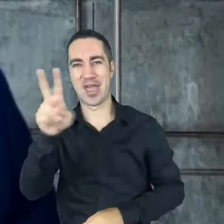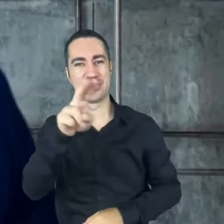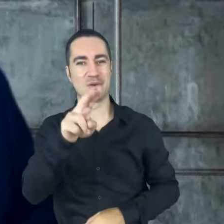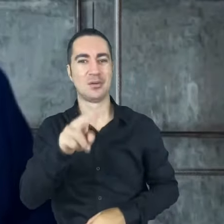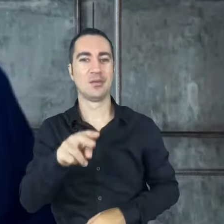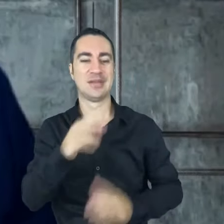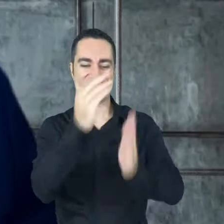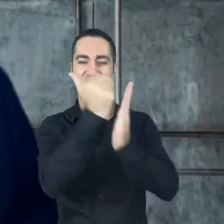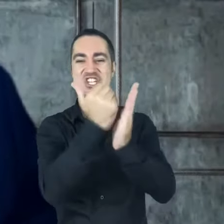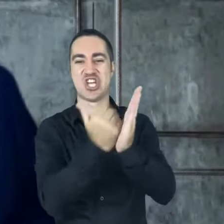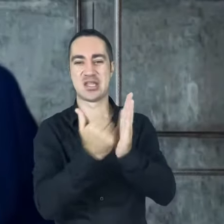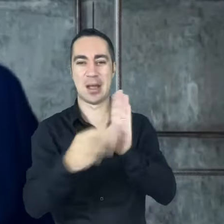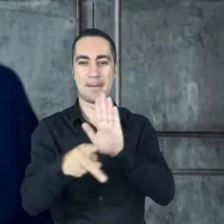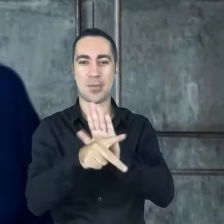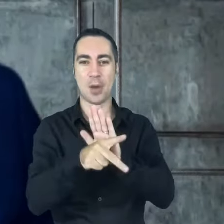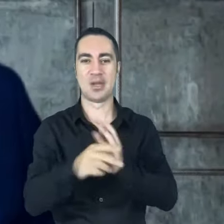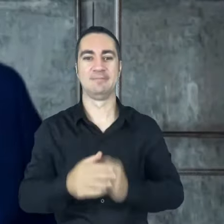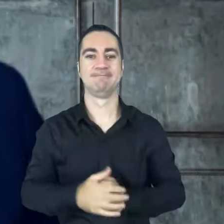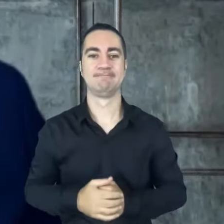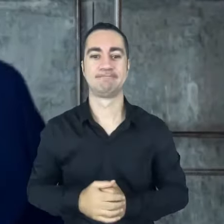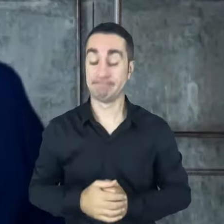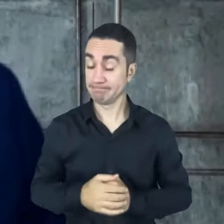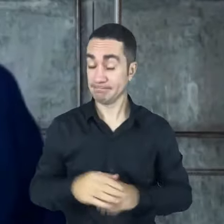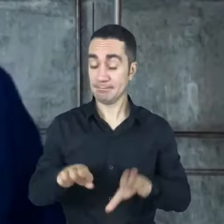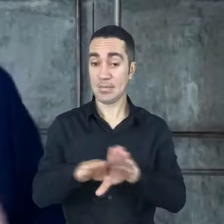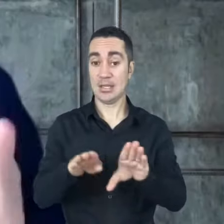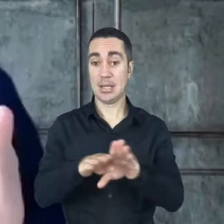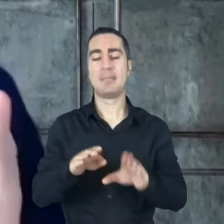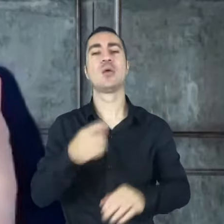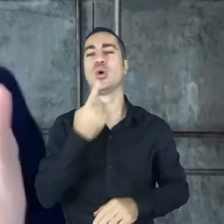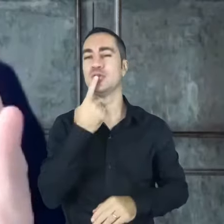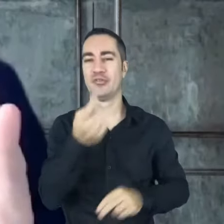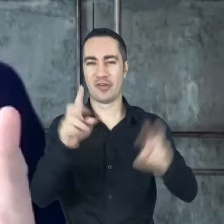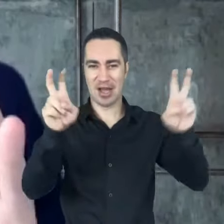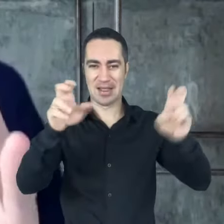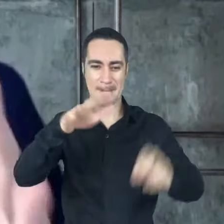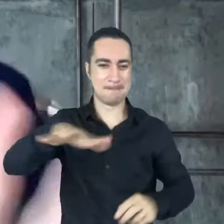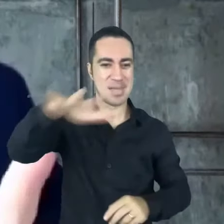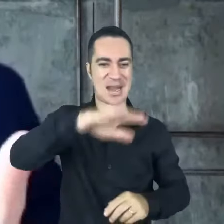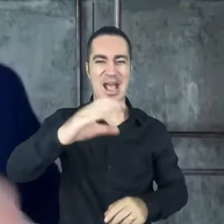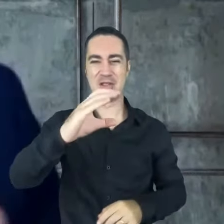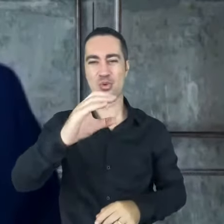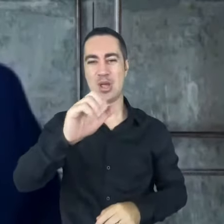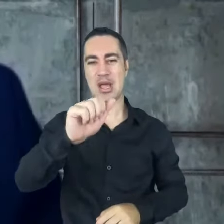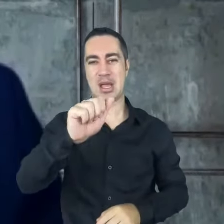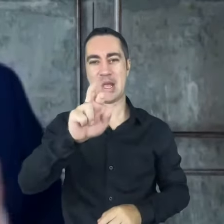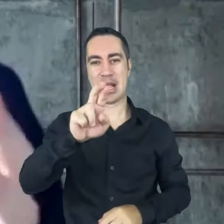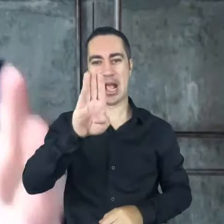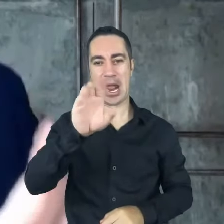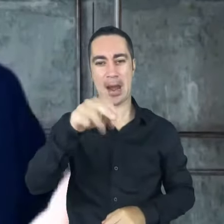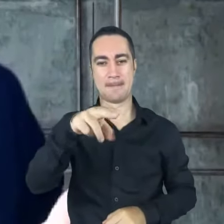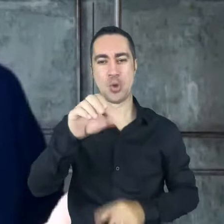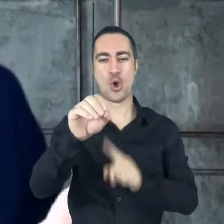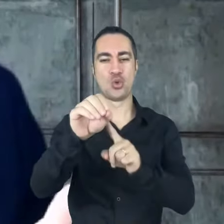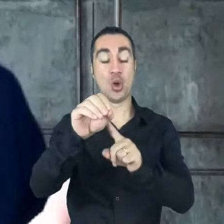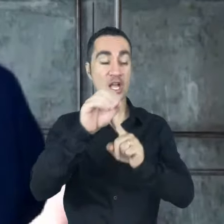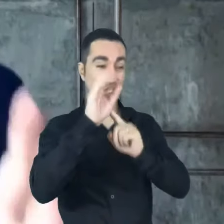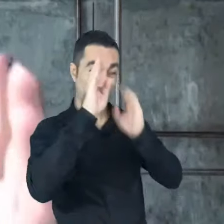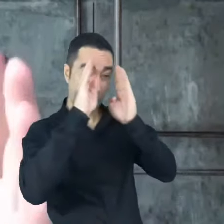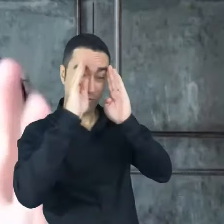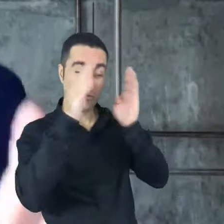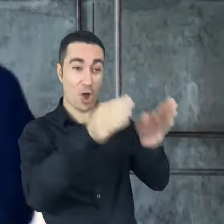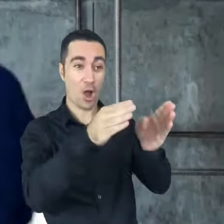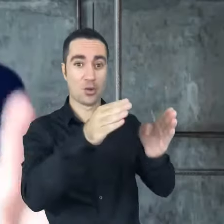para fechar isso, quando a gente fala de mercado de carbono, e a gente acabou focando muito, e ao meu ver, demasiadamente